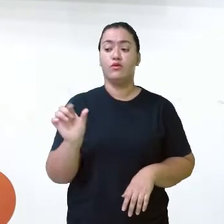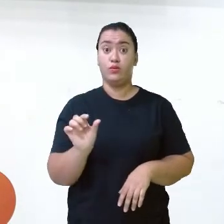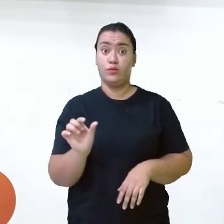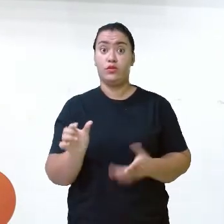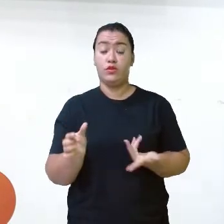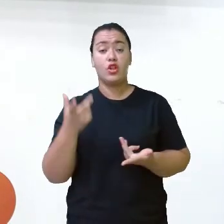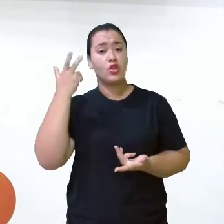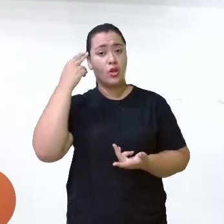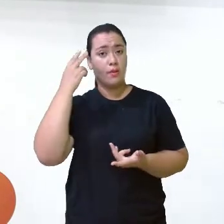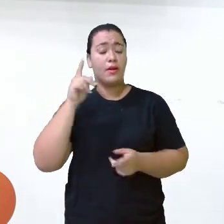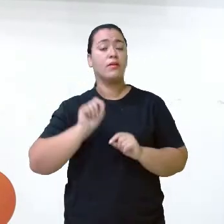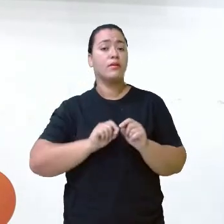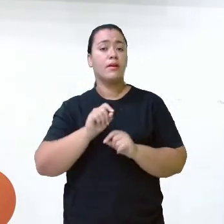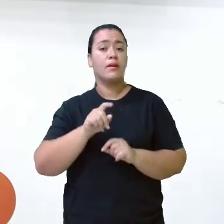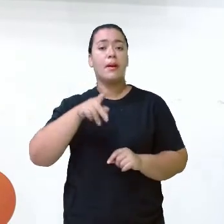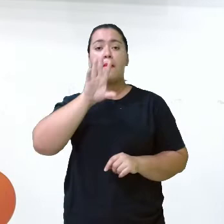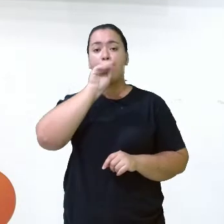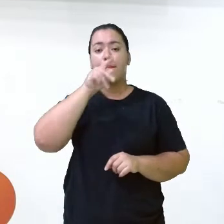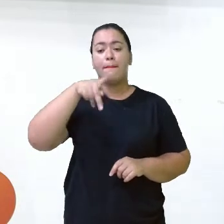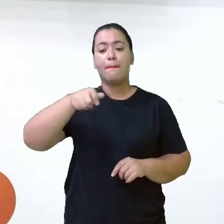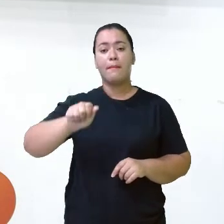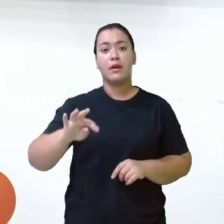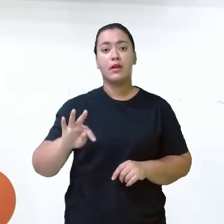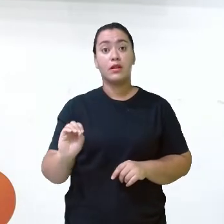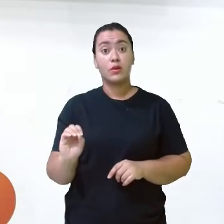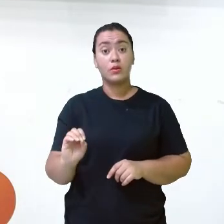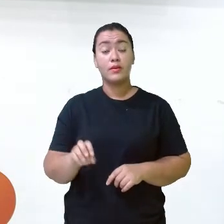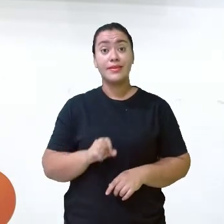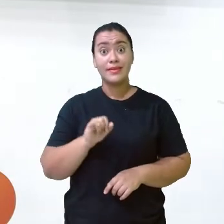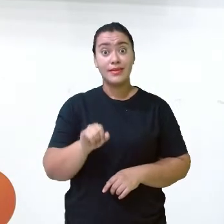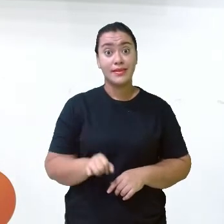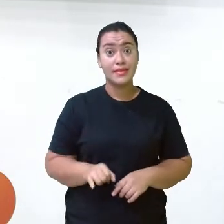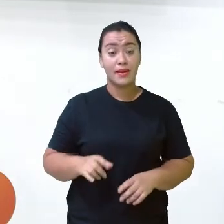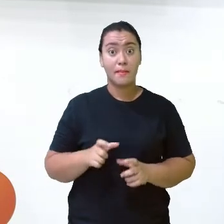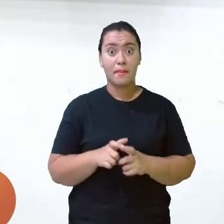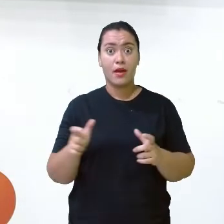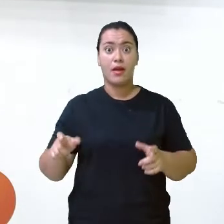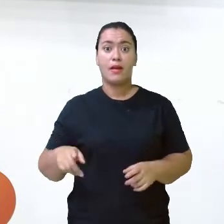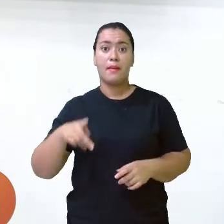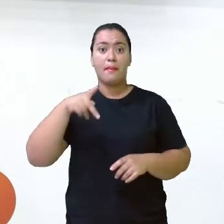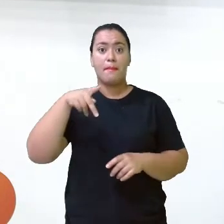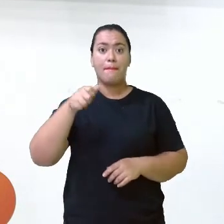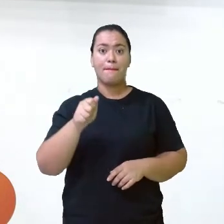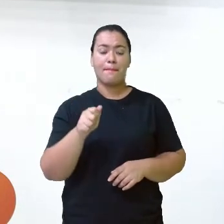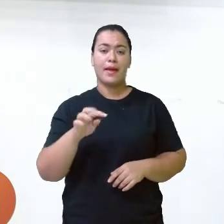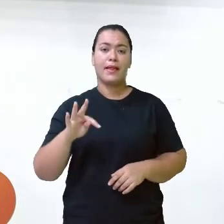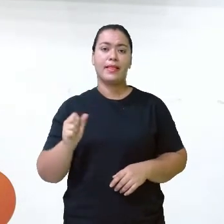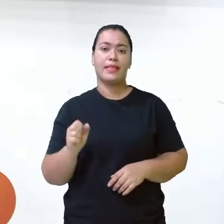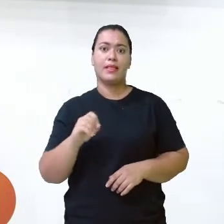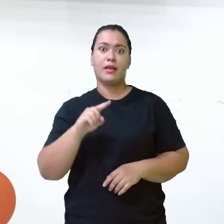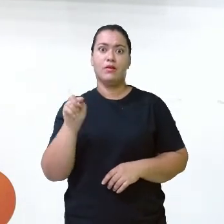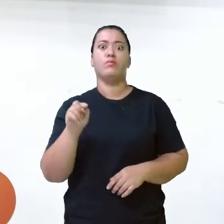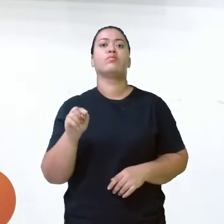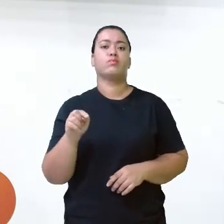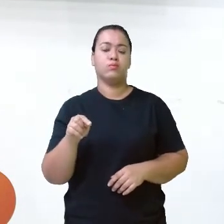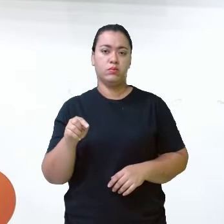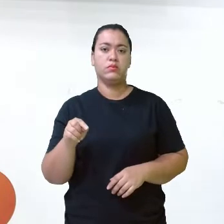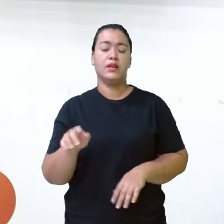grau normal, seria pato. E se estivesse no aumentativo, seria patão.